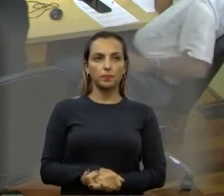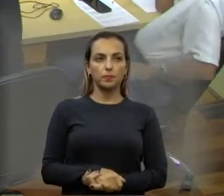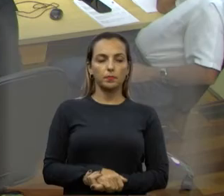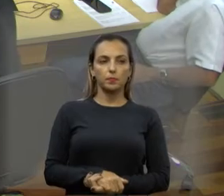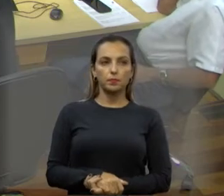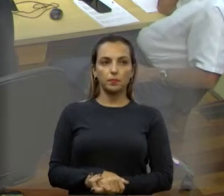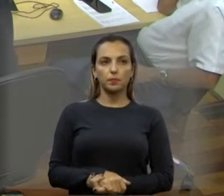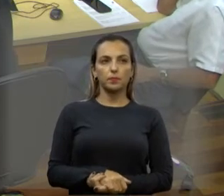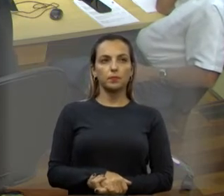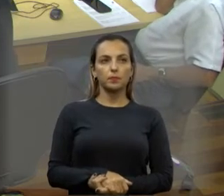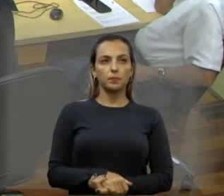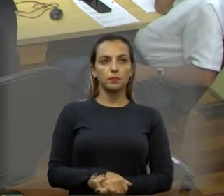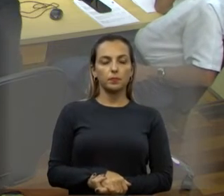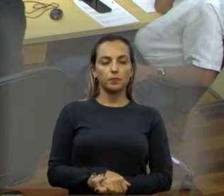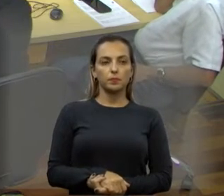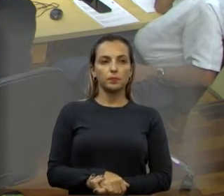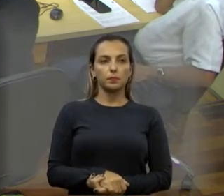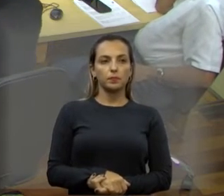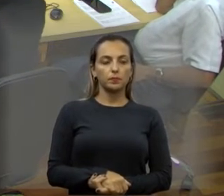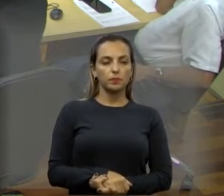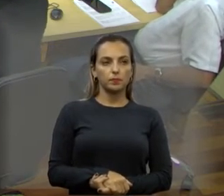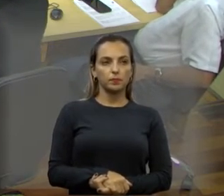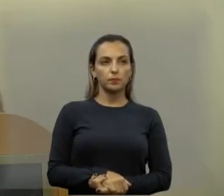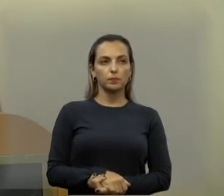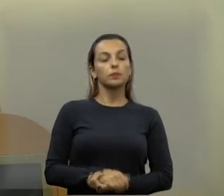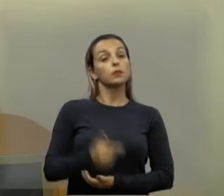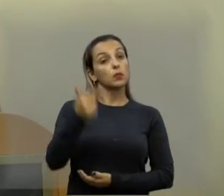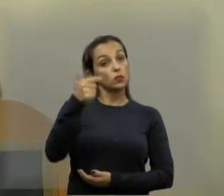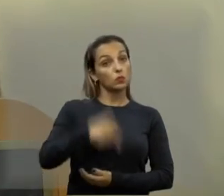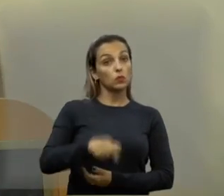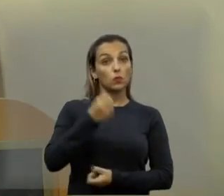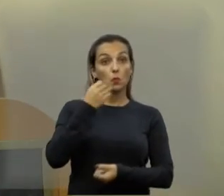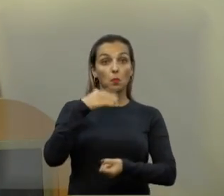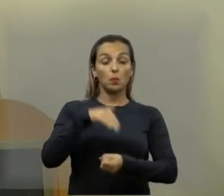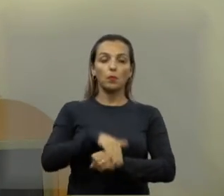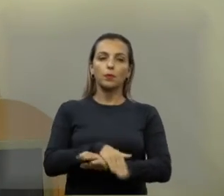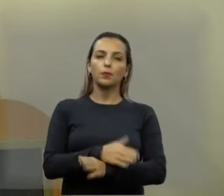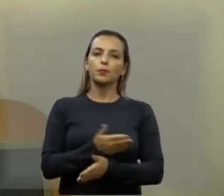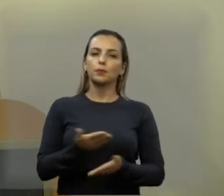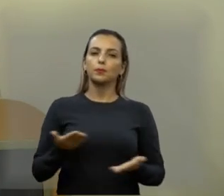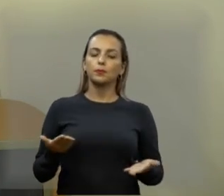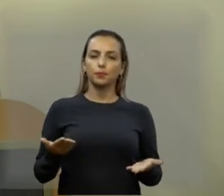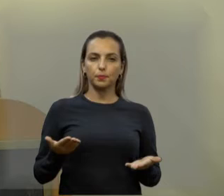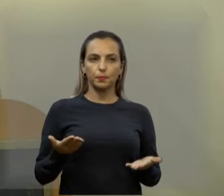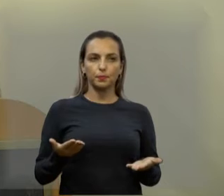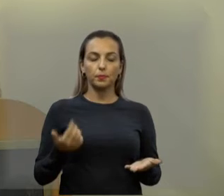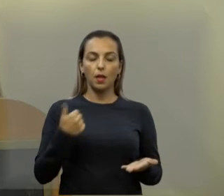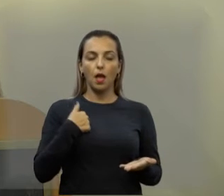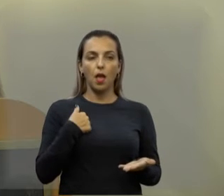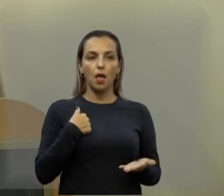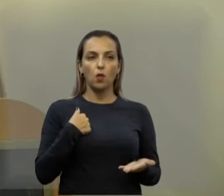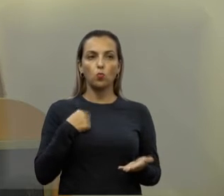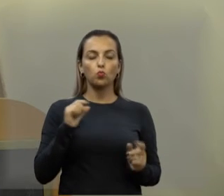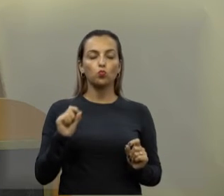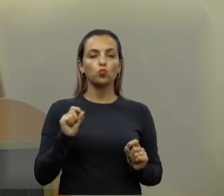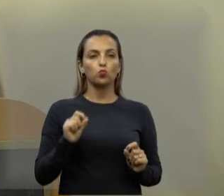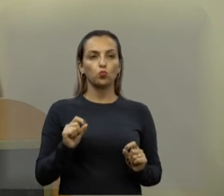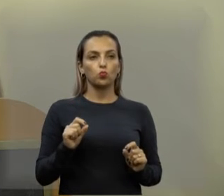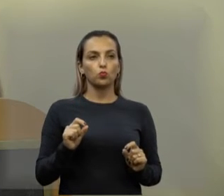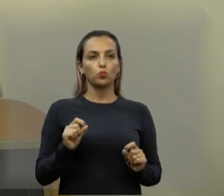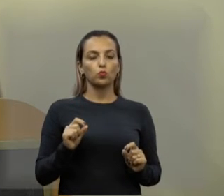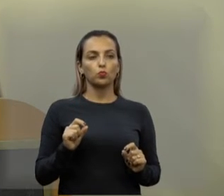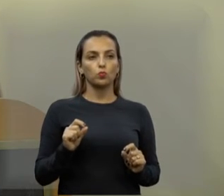E aí e é mais uma vez boa noite a todos pois bem eu só queria fazer aqui